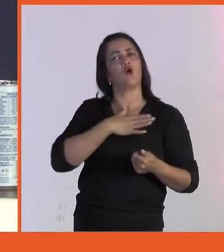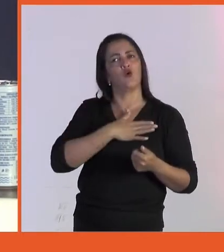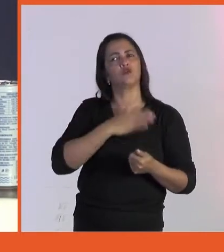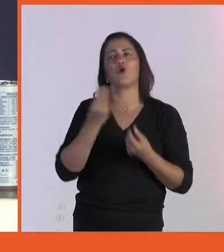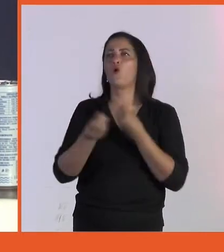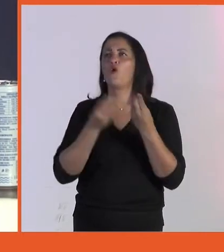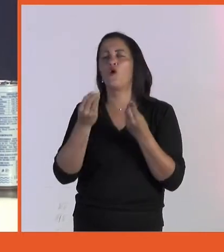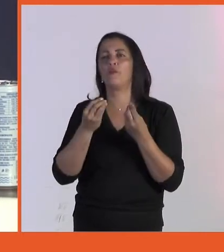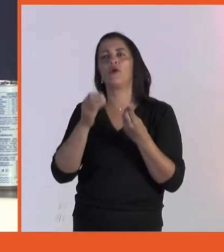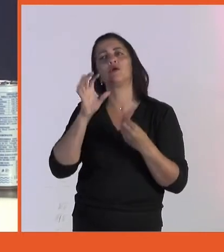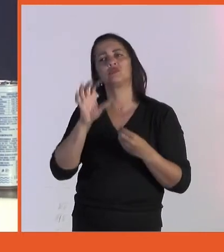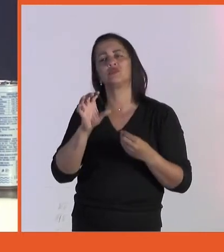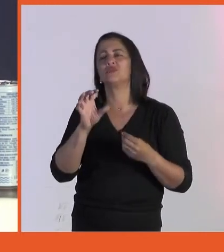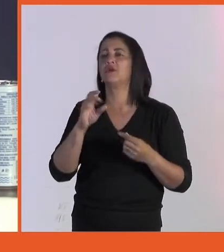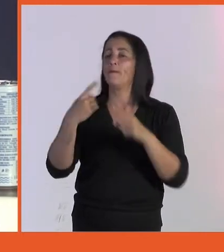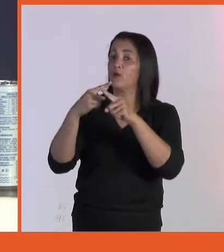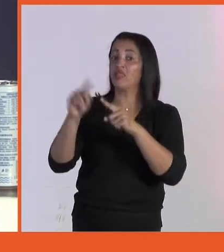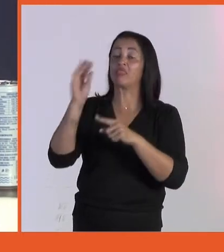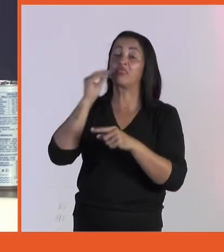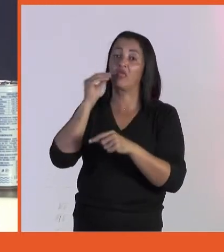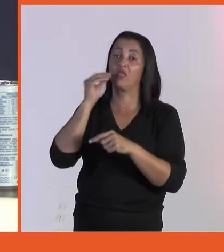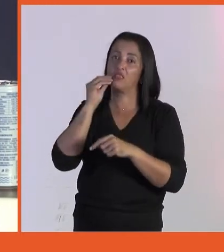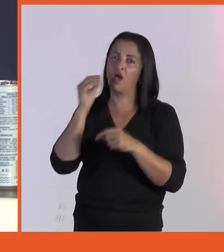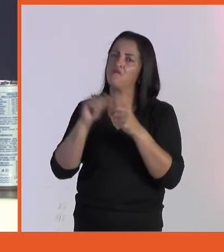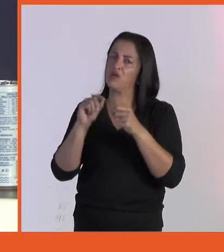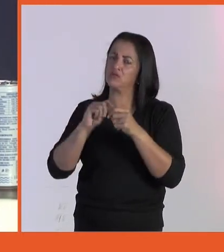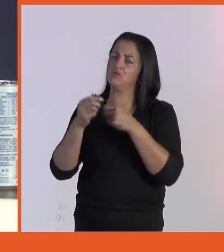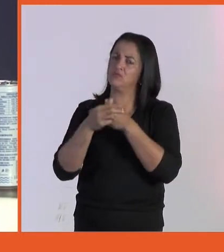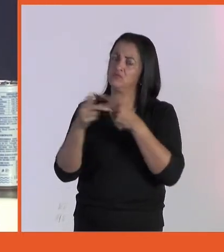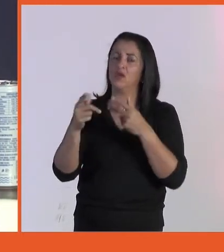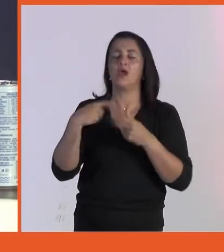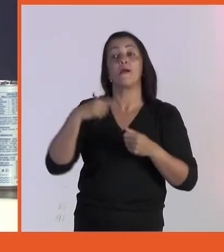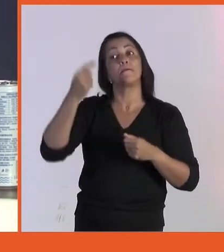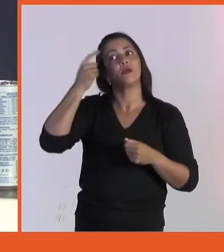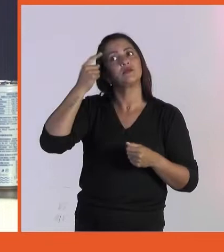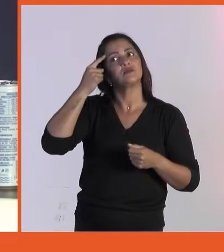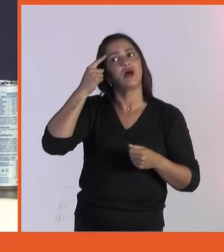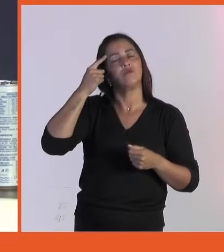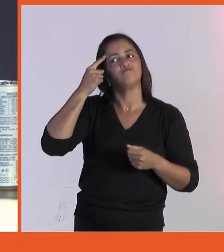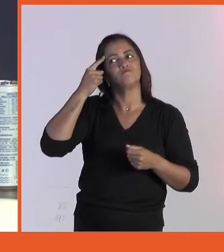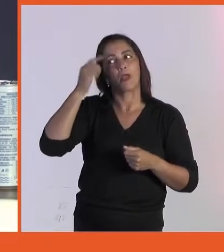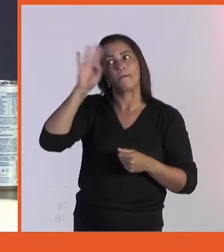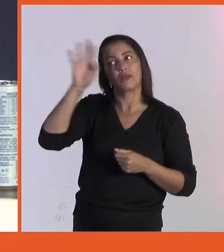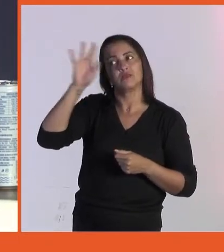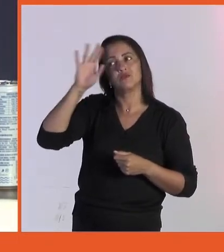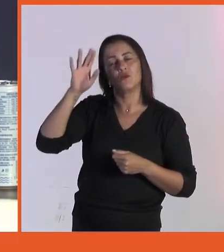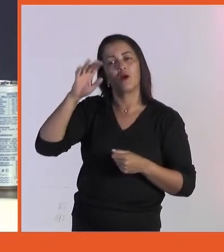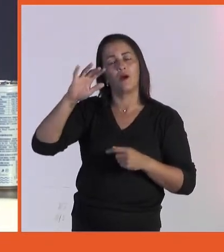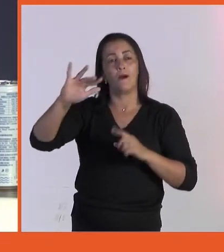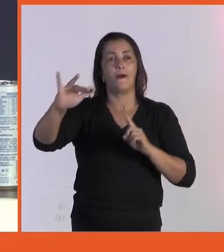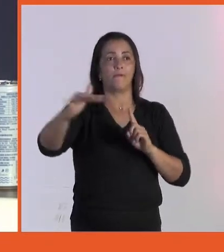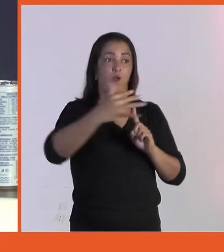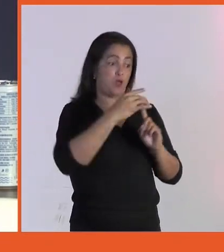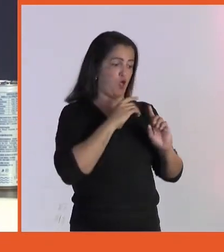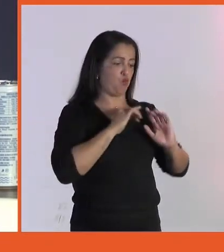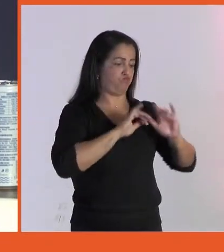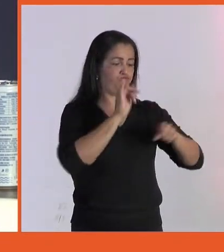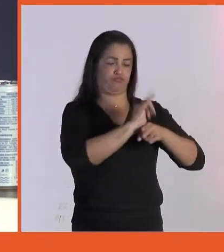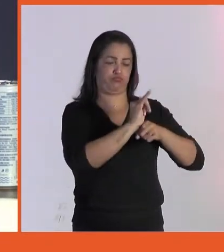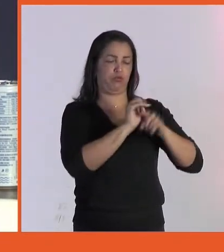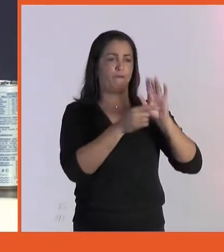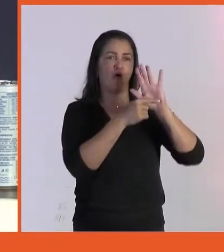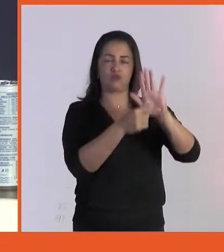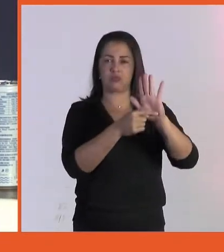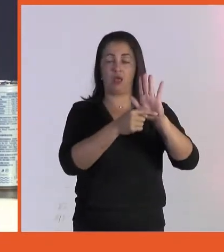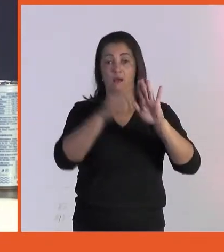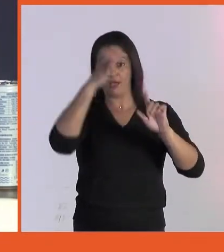sua comunidade. Porque para fazer parte de uma comunidade, a pessoa precisa se sentir acolhida. Então é importante que ela saiba que tipo